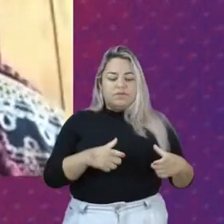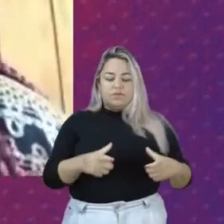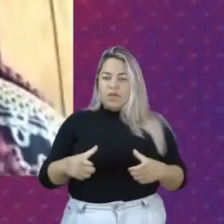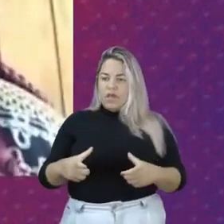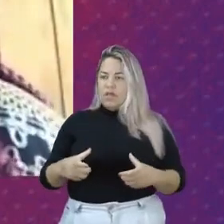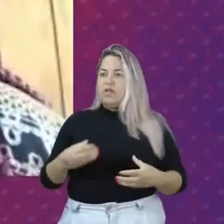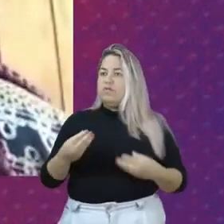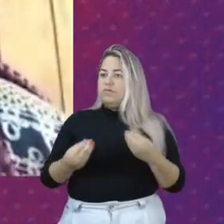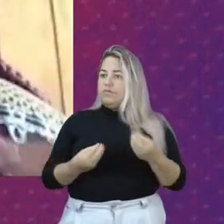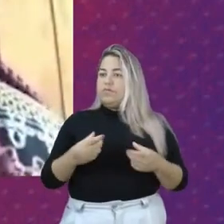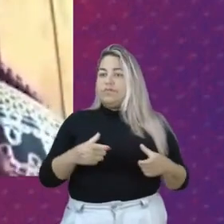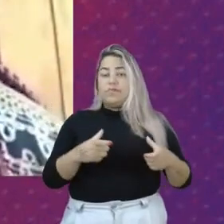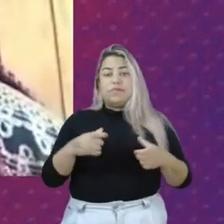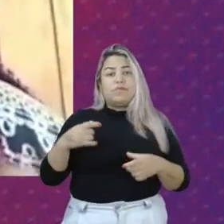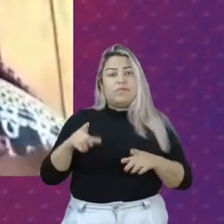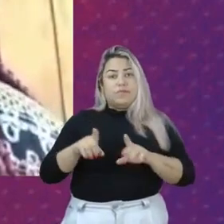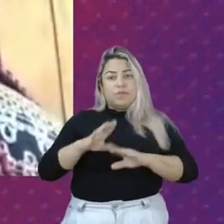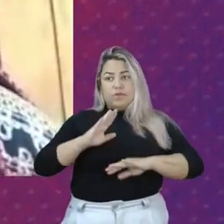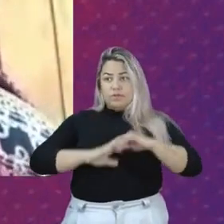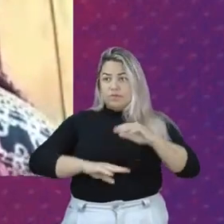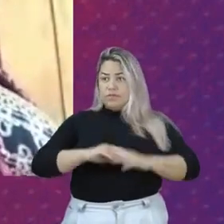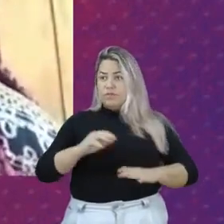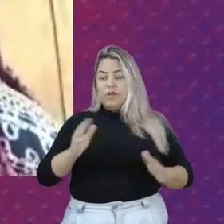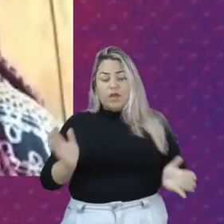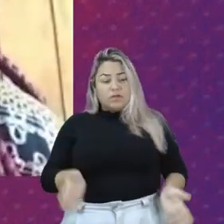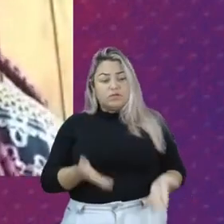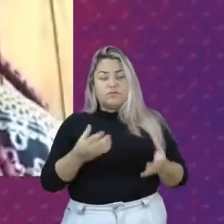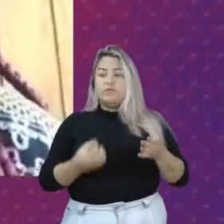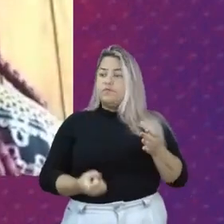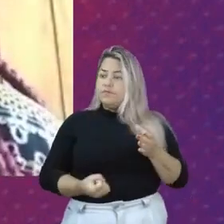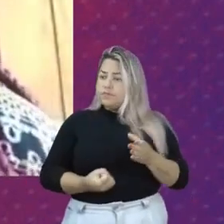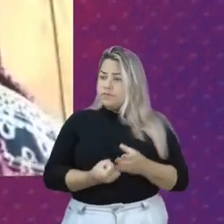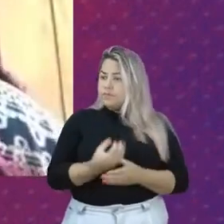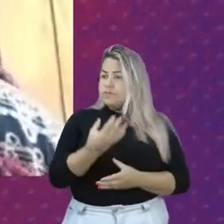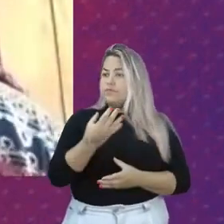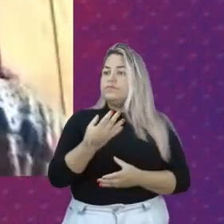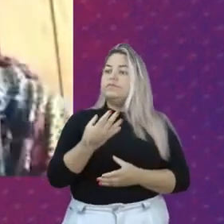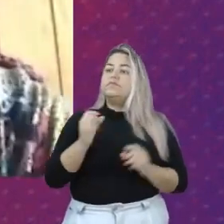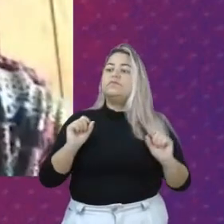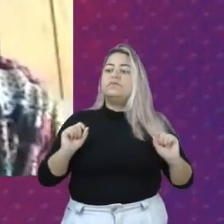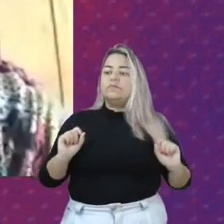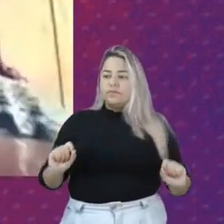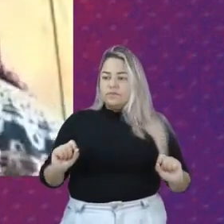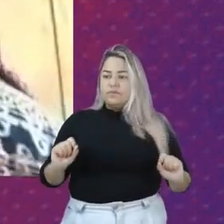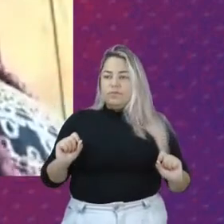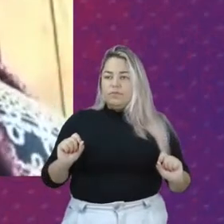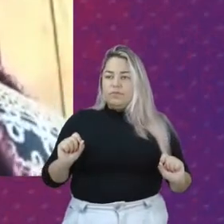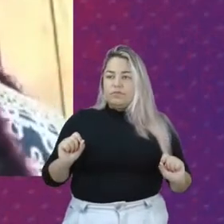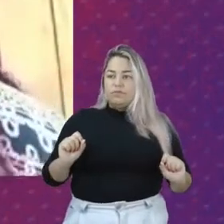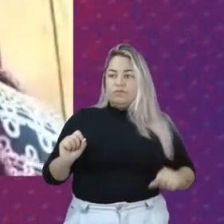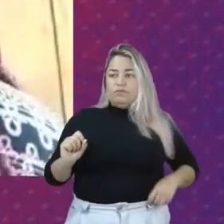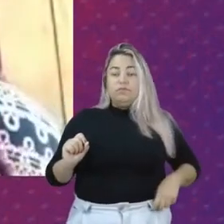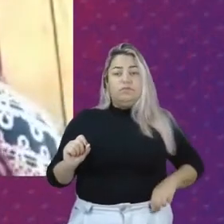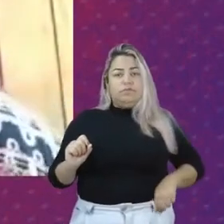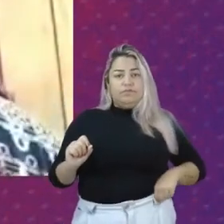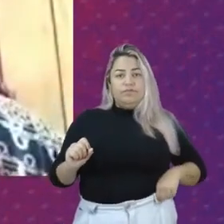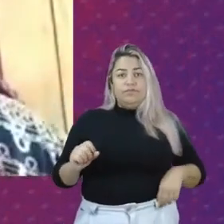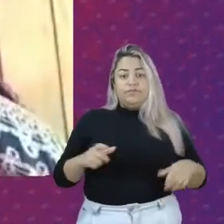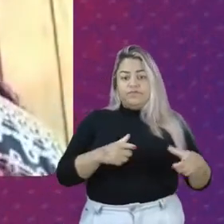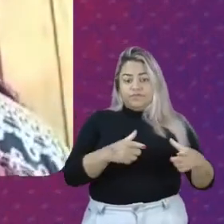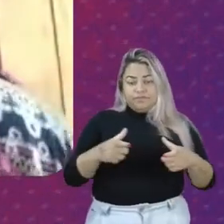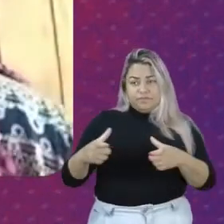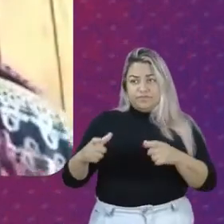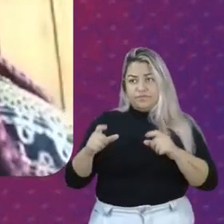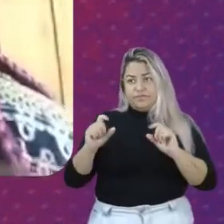como um espaço potente, vibrante, criativo, que se consolidou como um